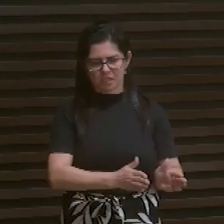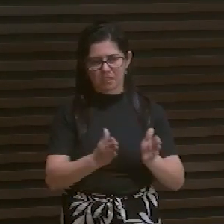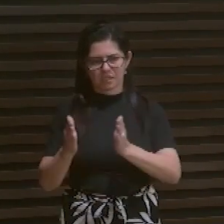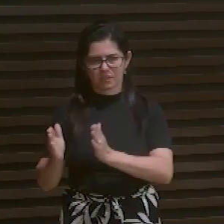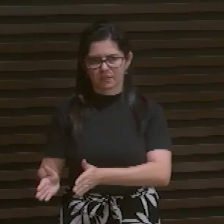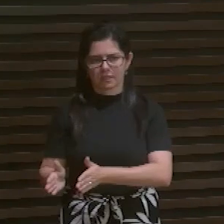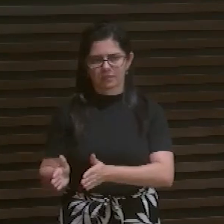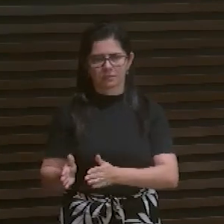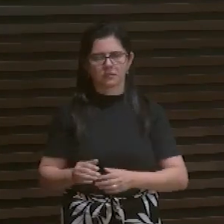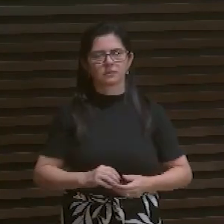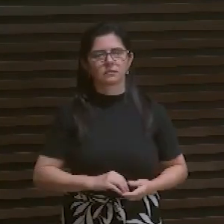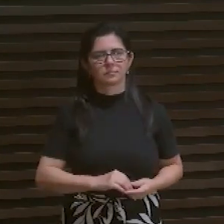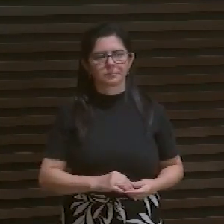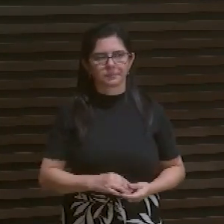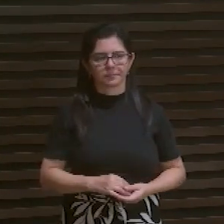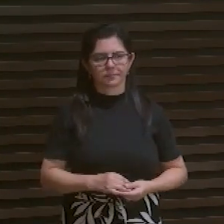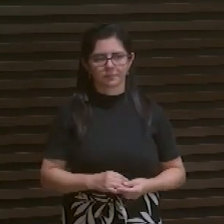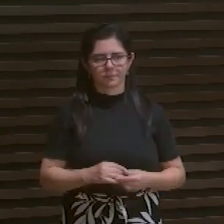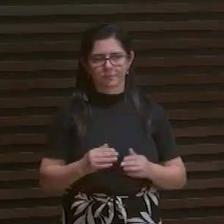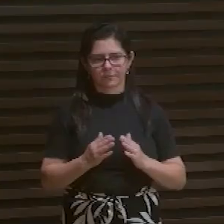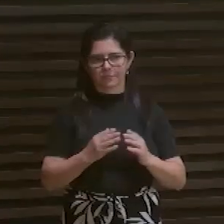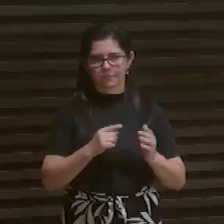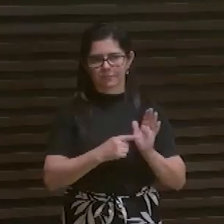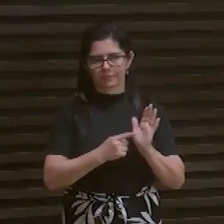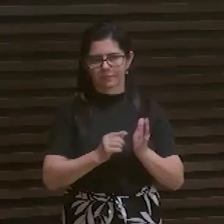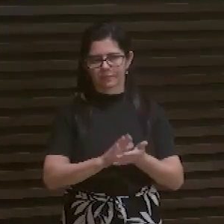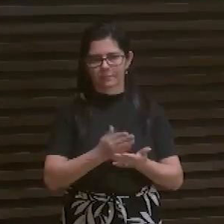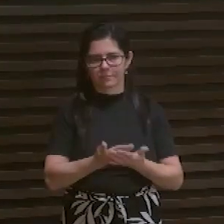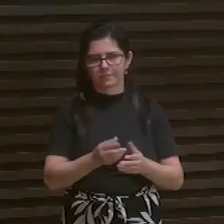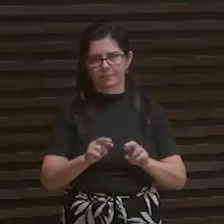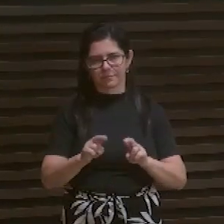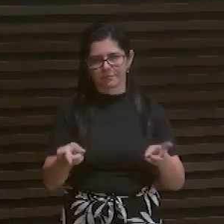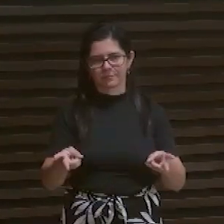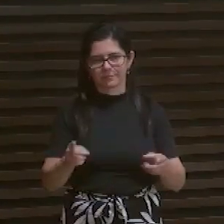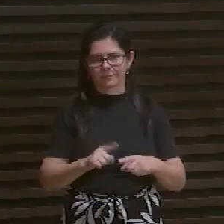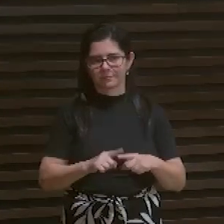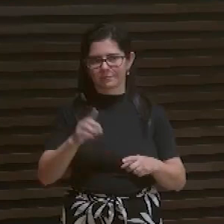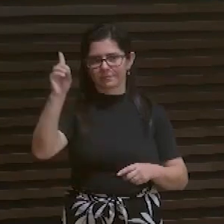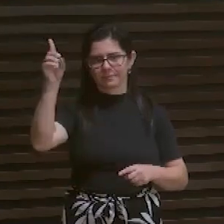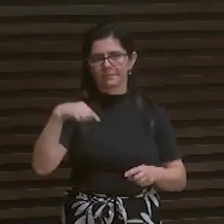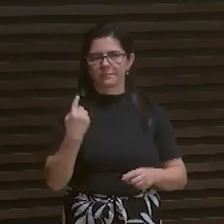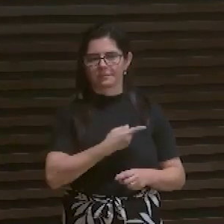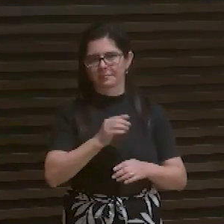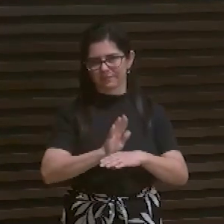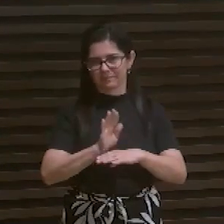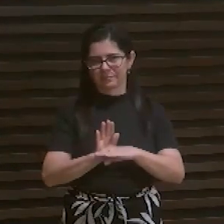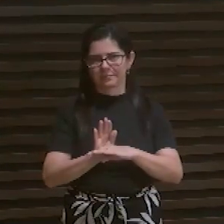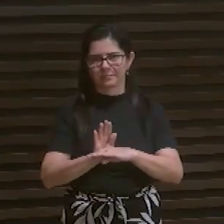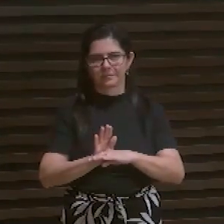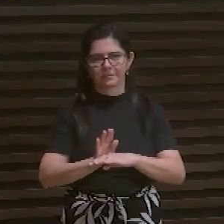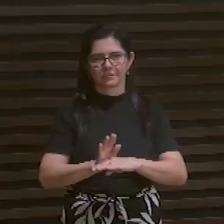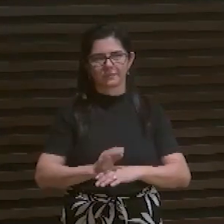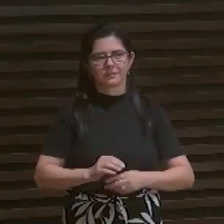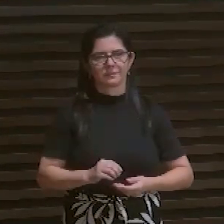colocar na ARA, por favor? Está escrito: porque de Deus somos cooperadores. Então,